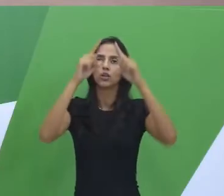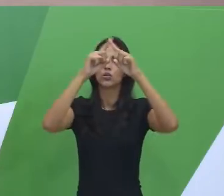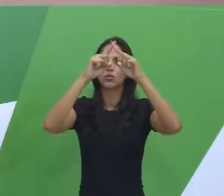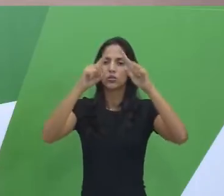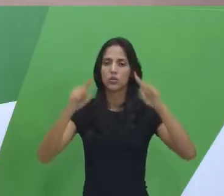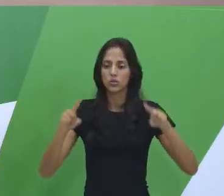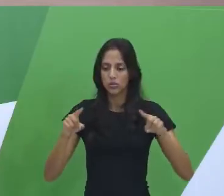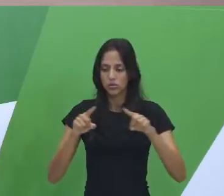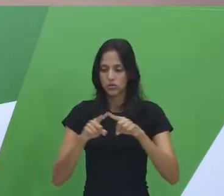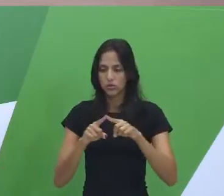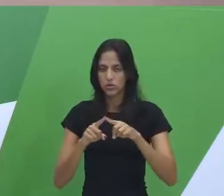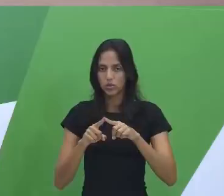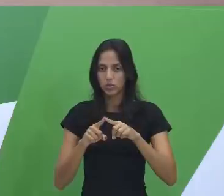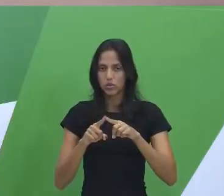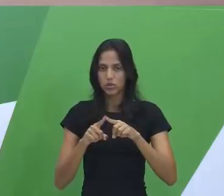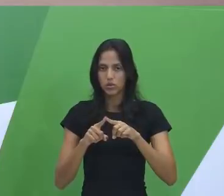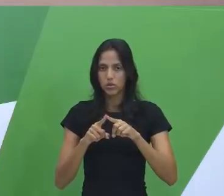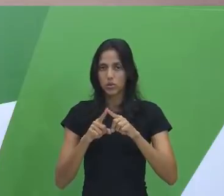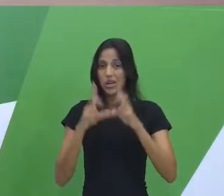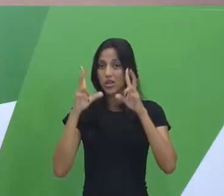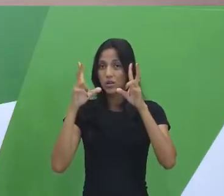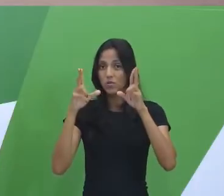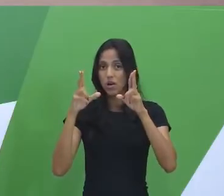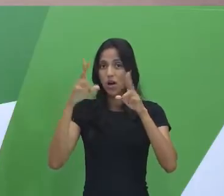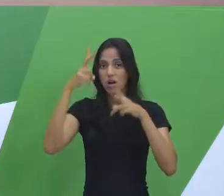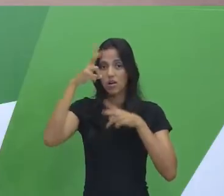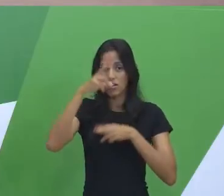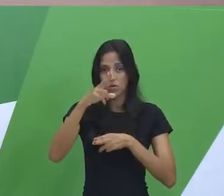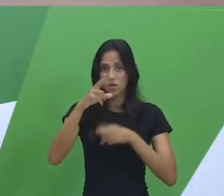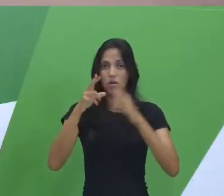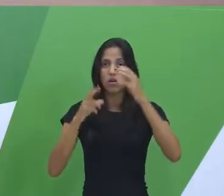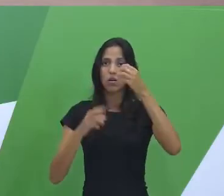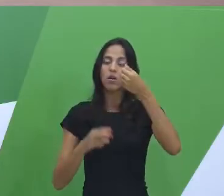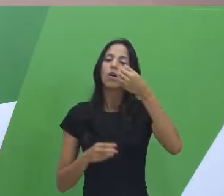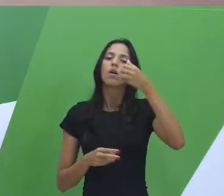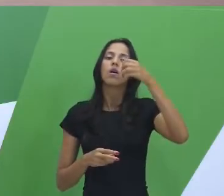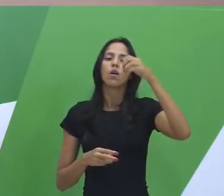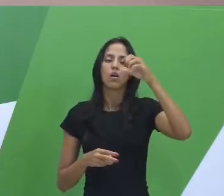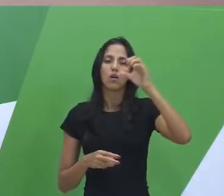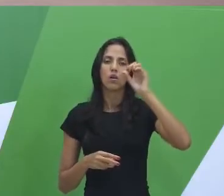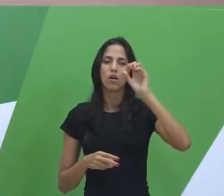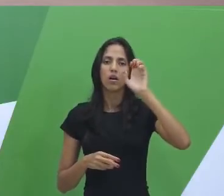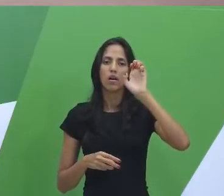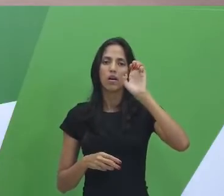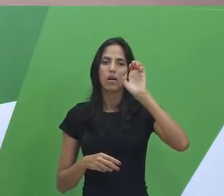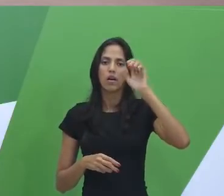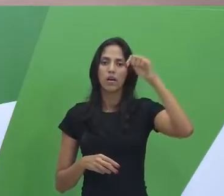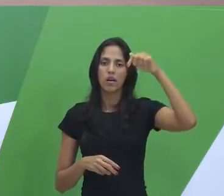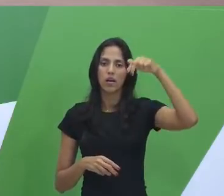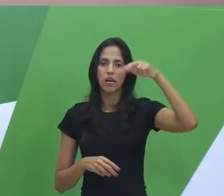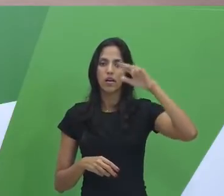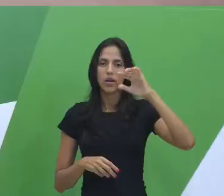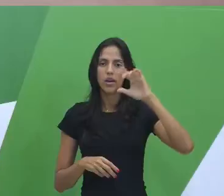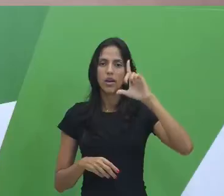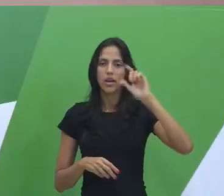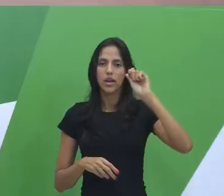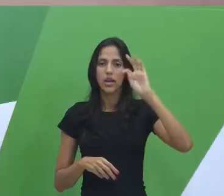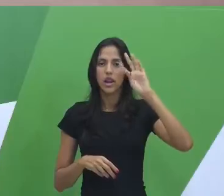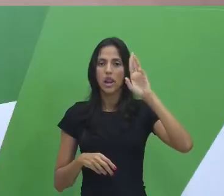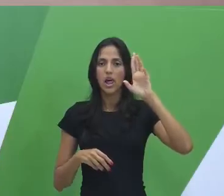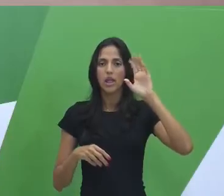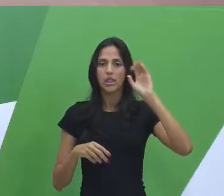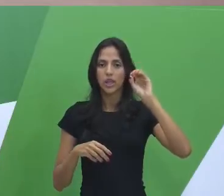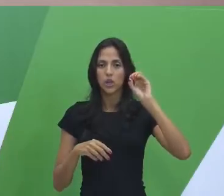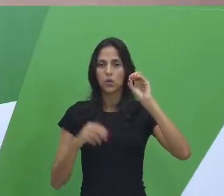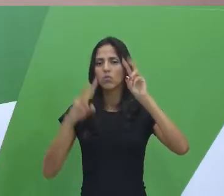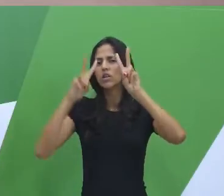com todos os ângulos iguais, nós temos um triângulo equilátero. O triângulo equilátero